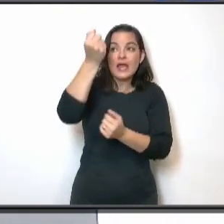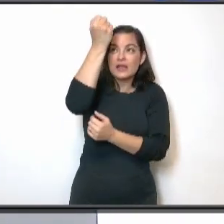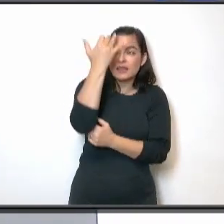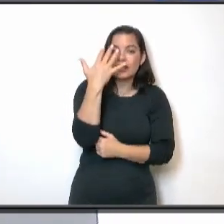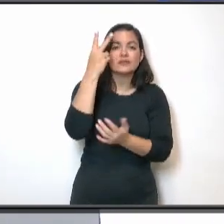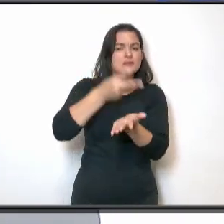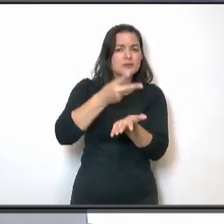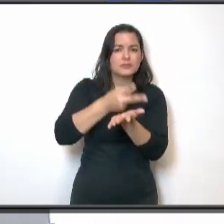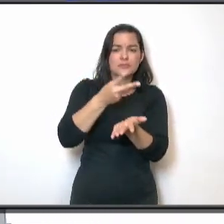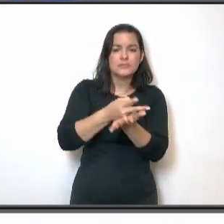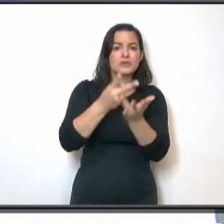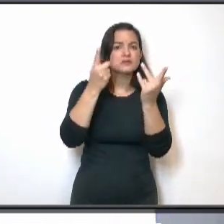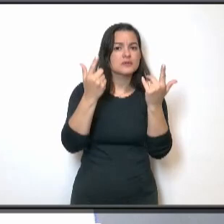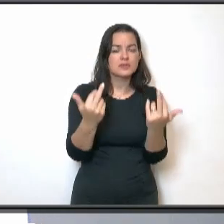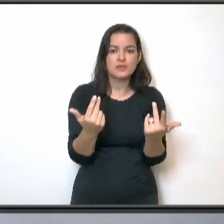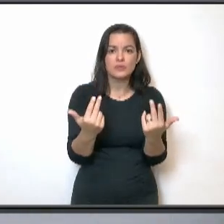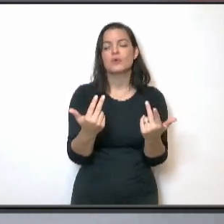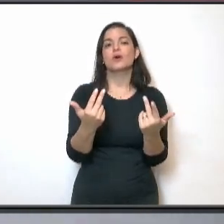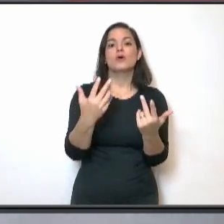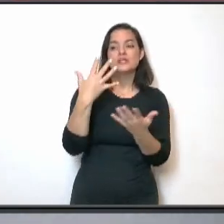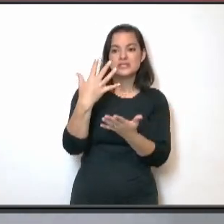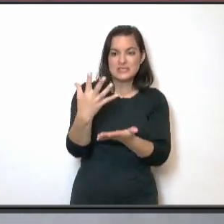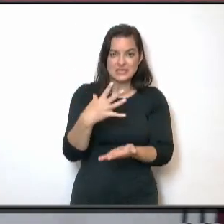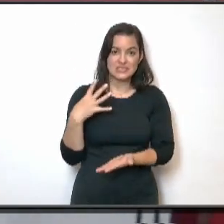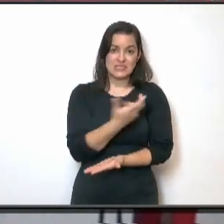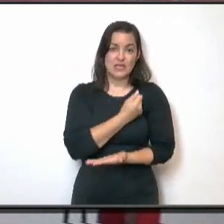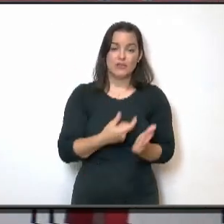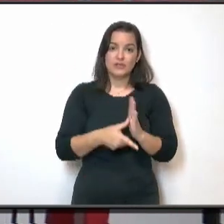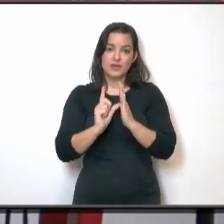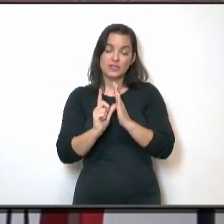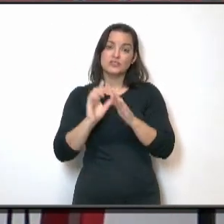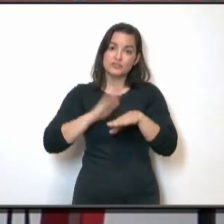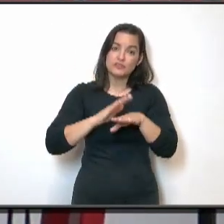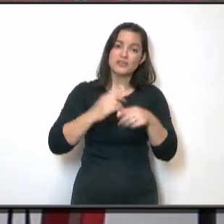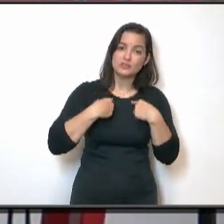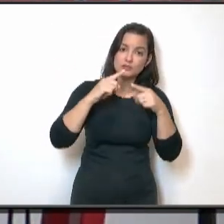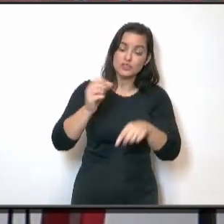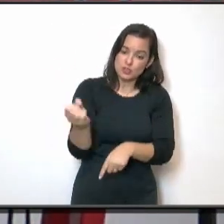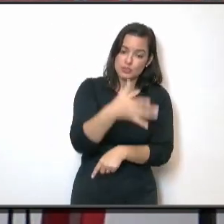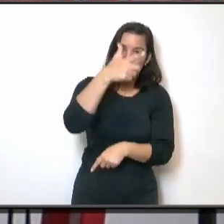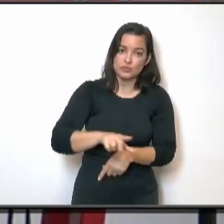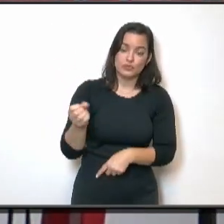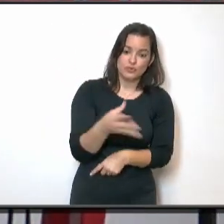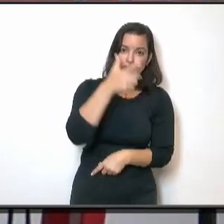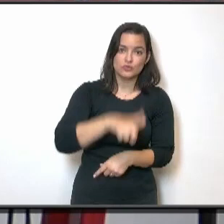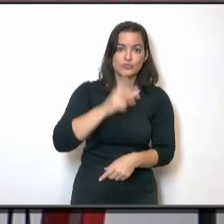nos salvou é a graça que nos renova e que nos sustenta. Então nós temos que andar